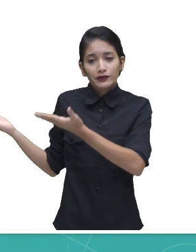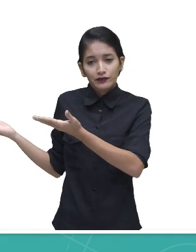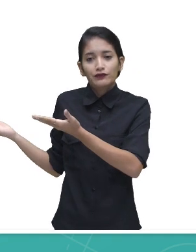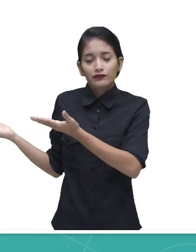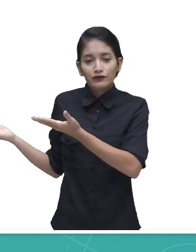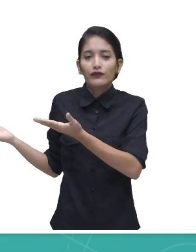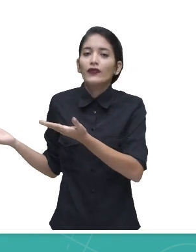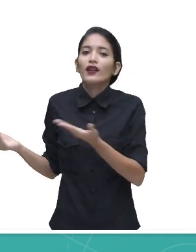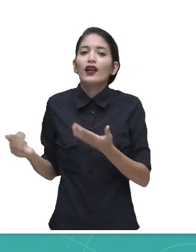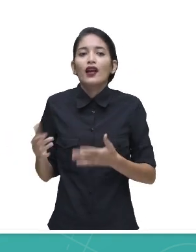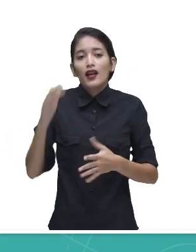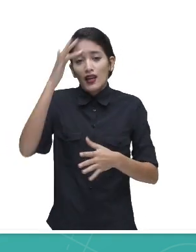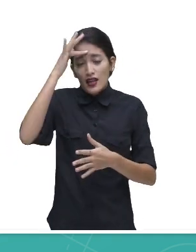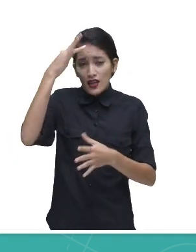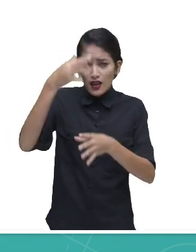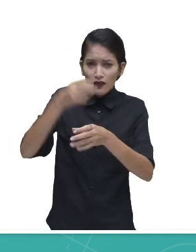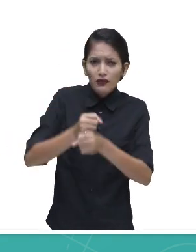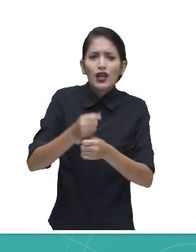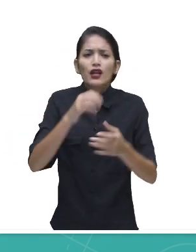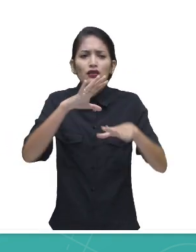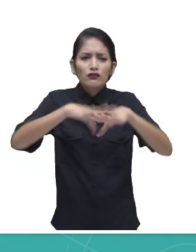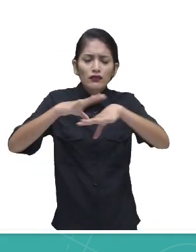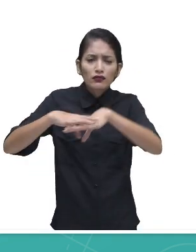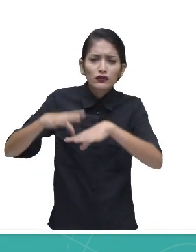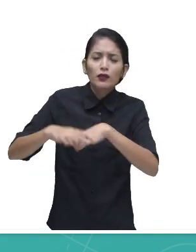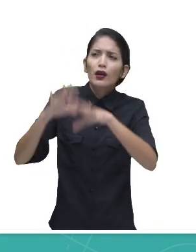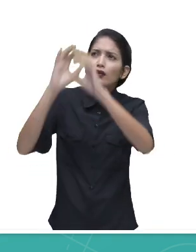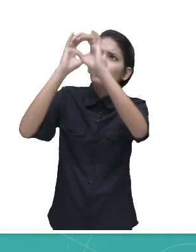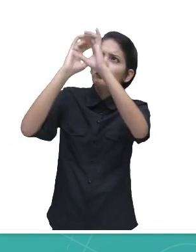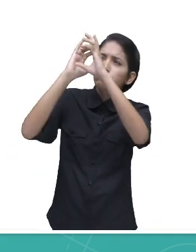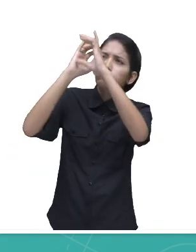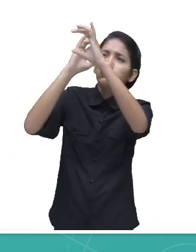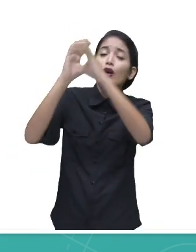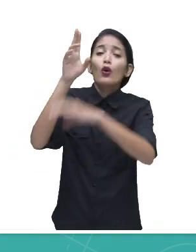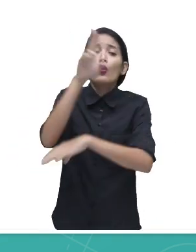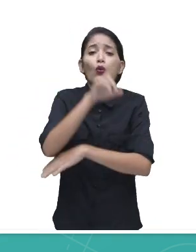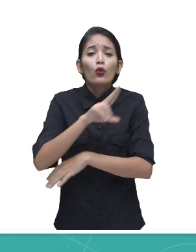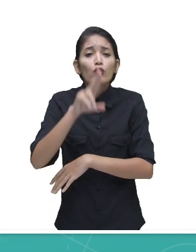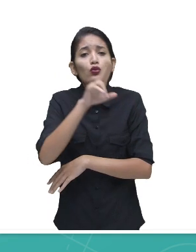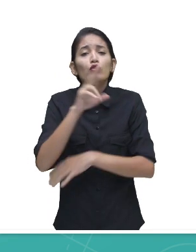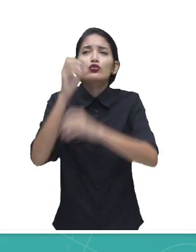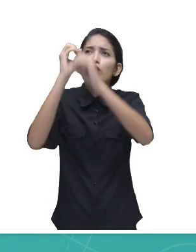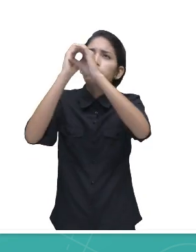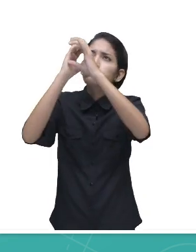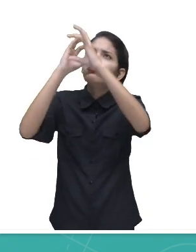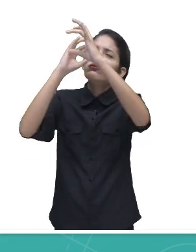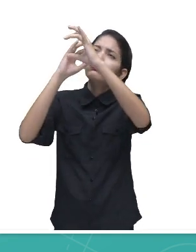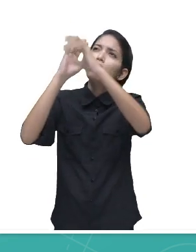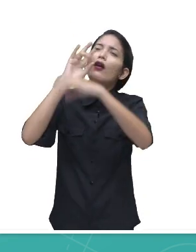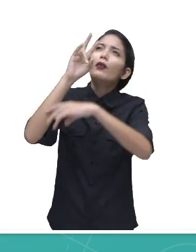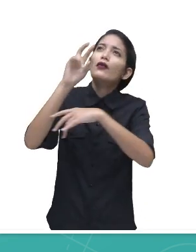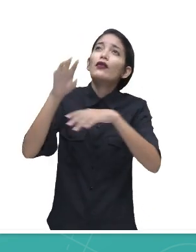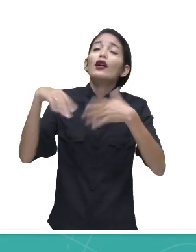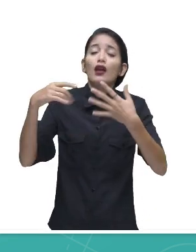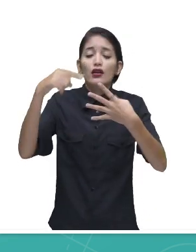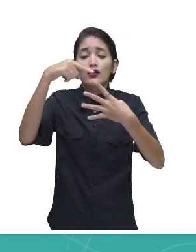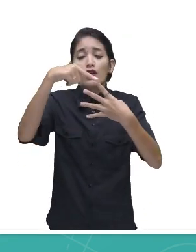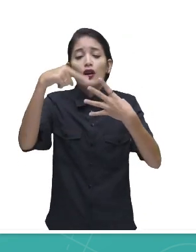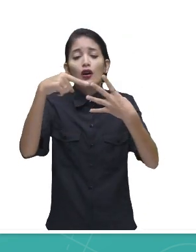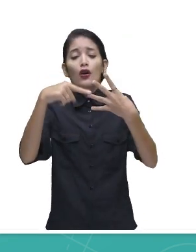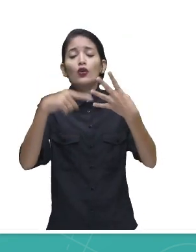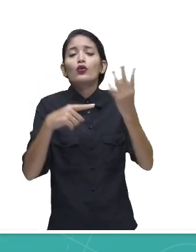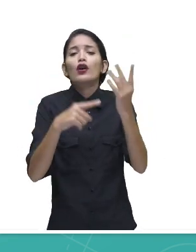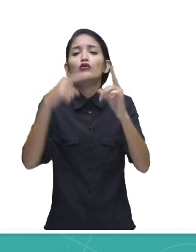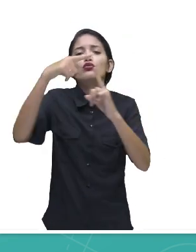astrônomo, físico, matemático e filósofo. Usou um telescópio óptico para descobrir as 4 luas que hoje